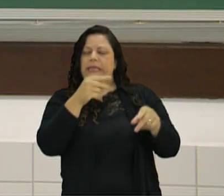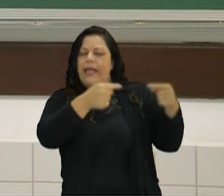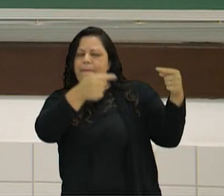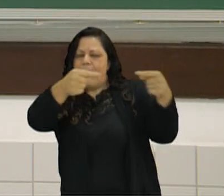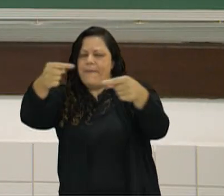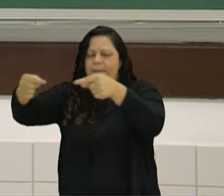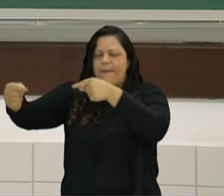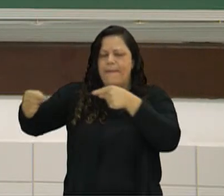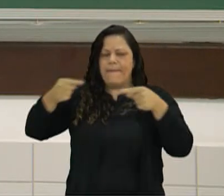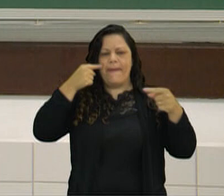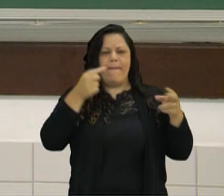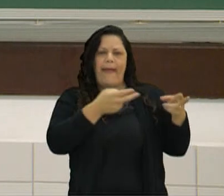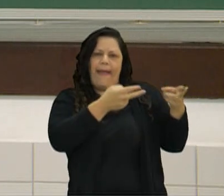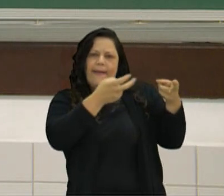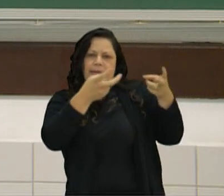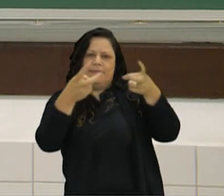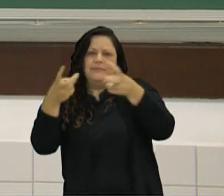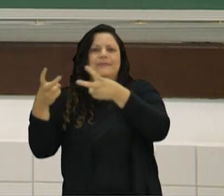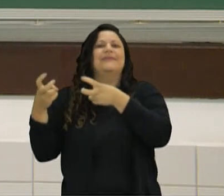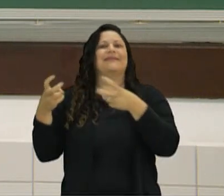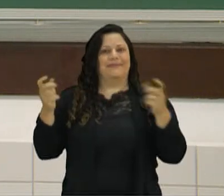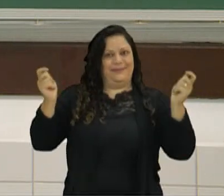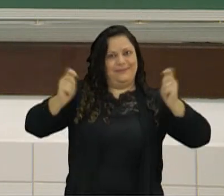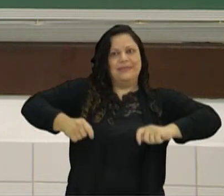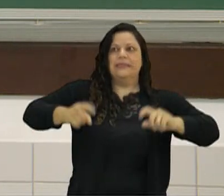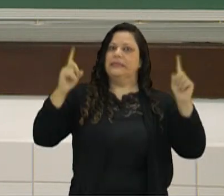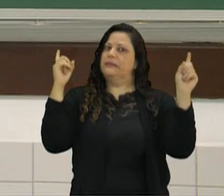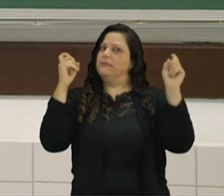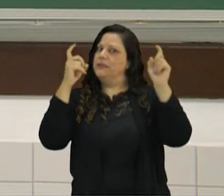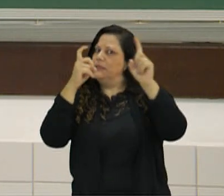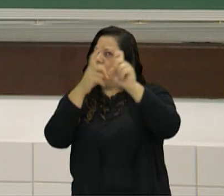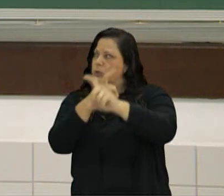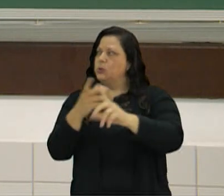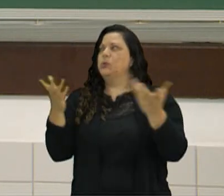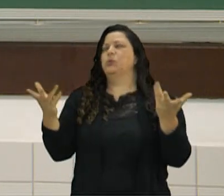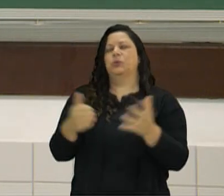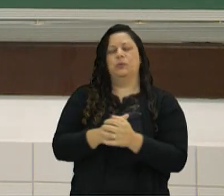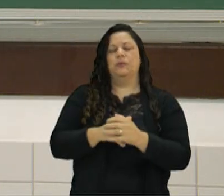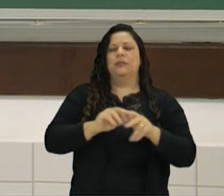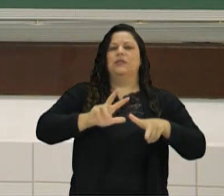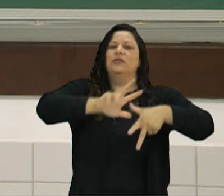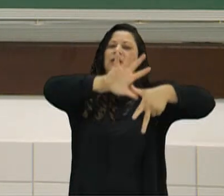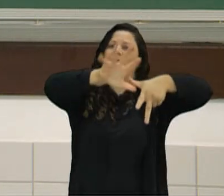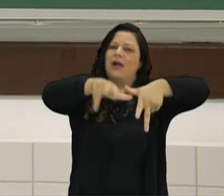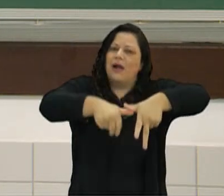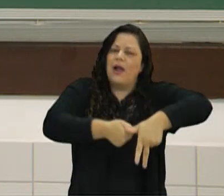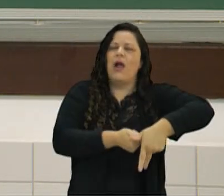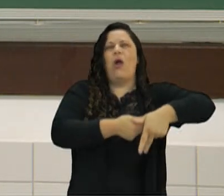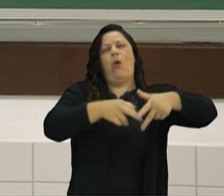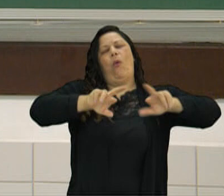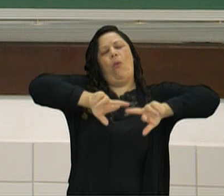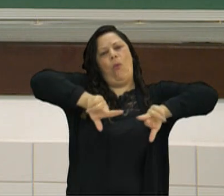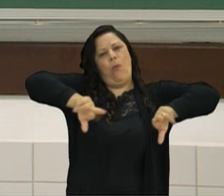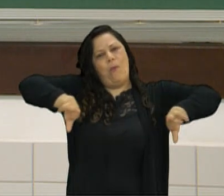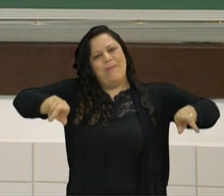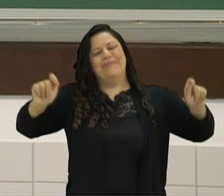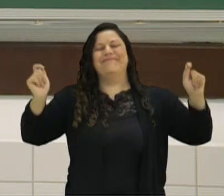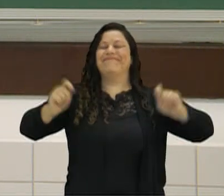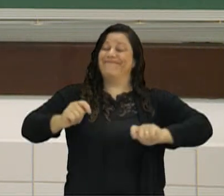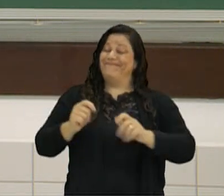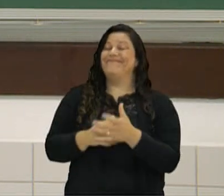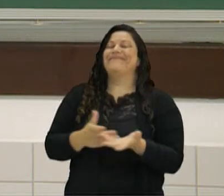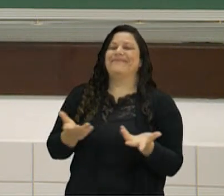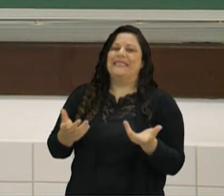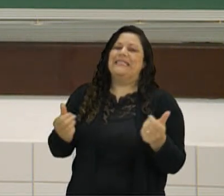o outro e assim é mais difícil que haja corrupção, que haja também